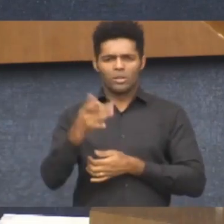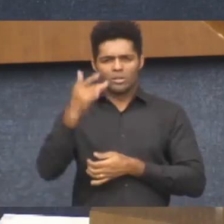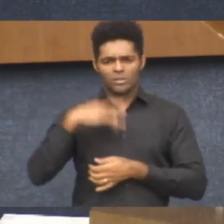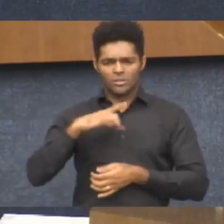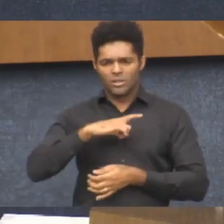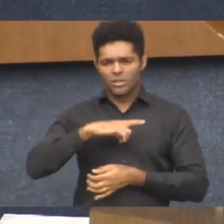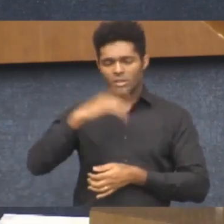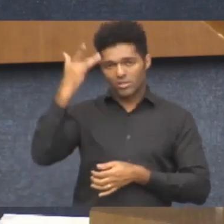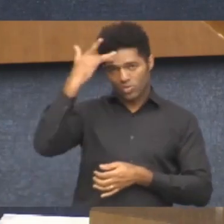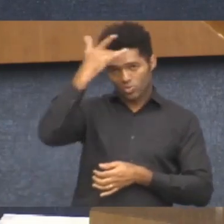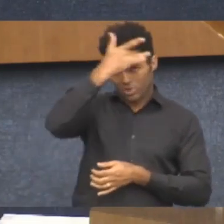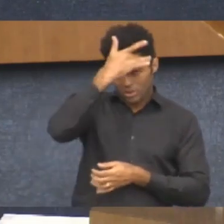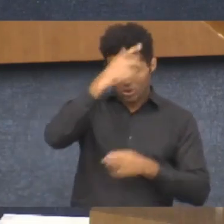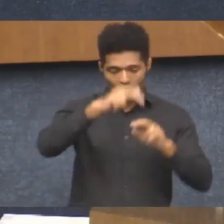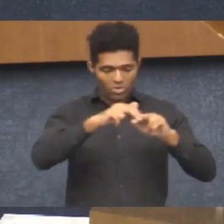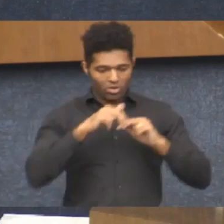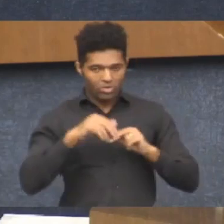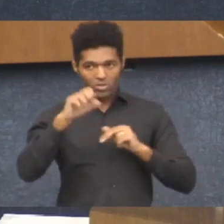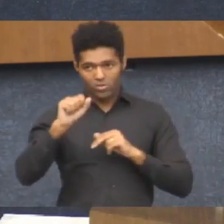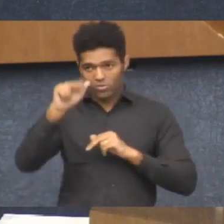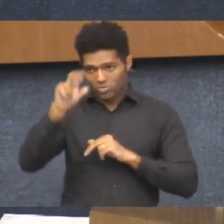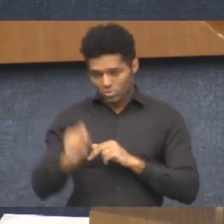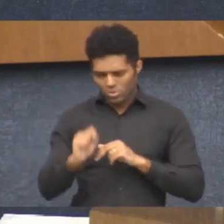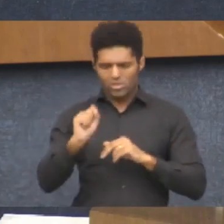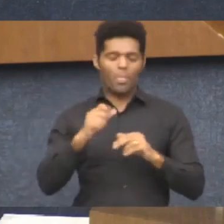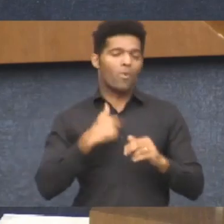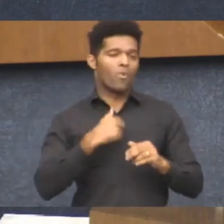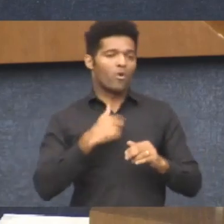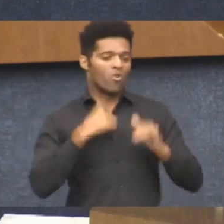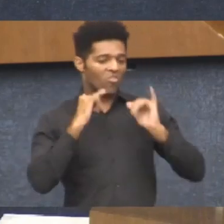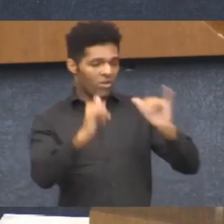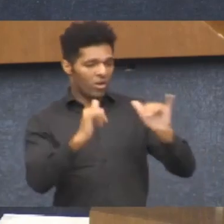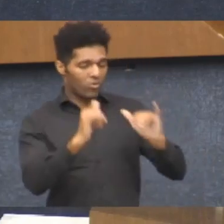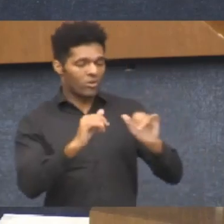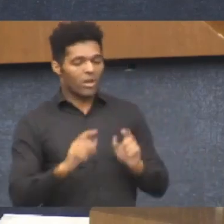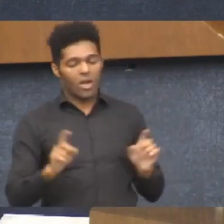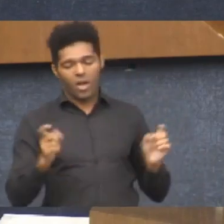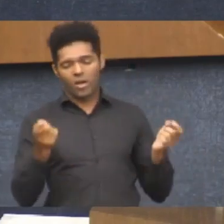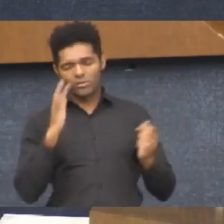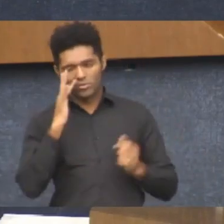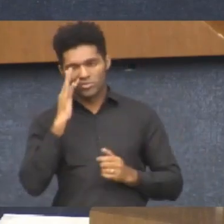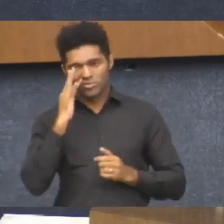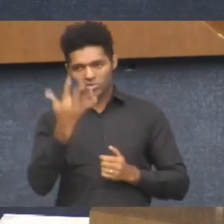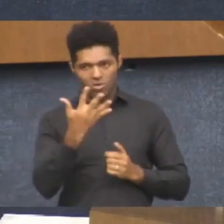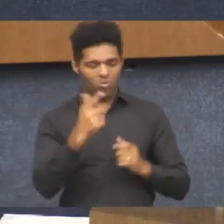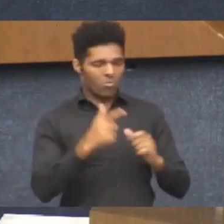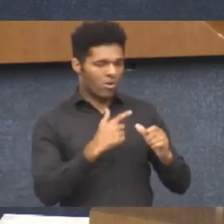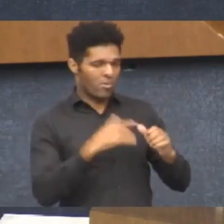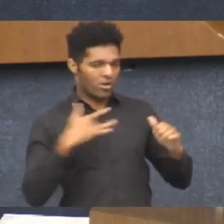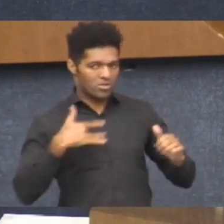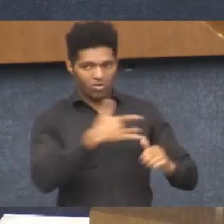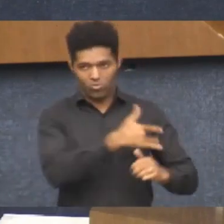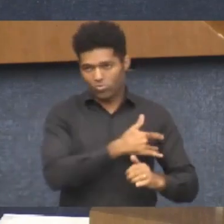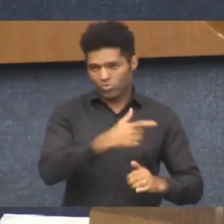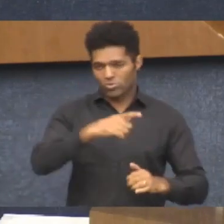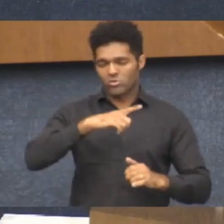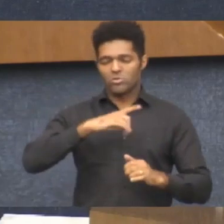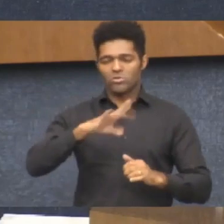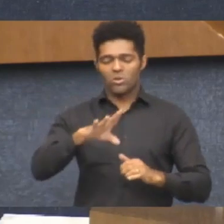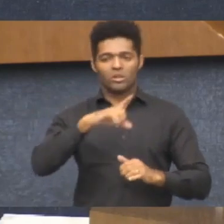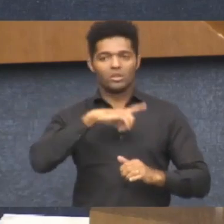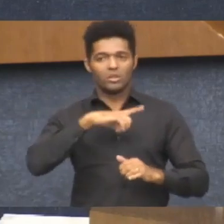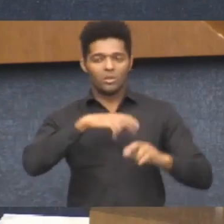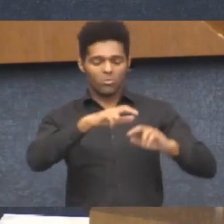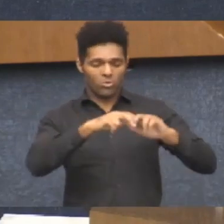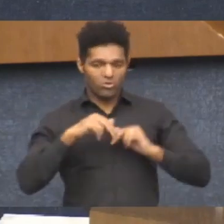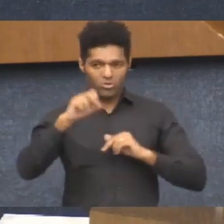dos serviços substitutivos, porque tem o SUS. Então, eu me arrisco a dizer também que a atenção primária é saúde. Né, só existe também a medicina de família e comunidade